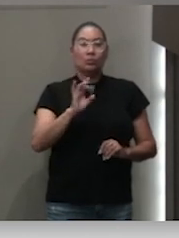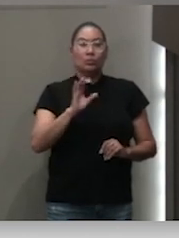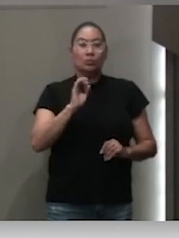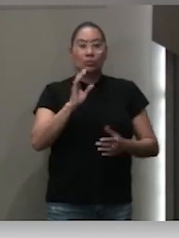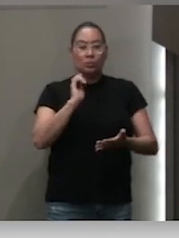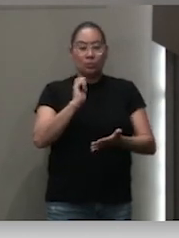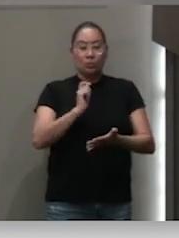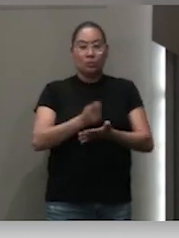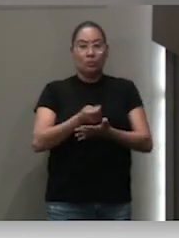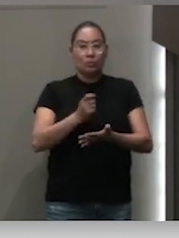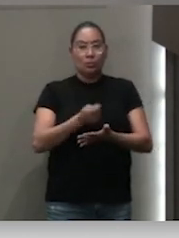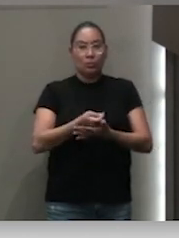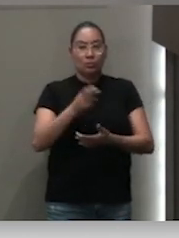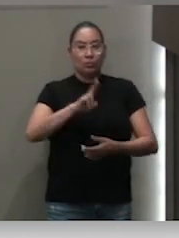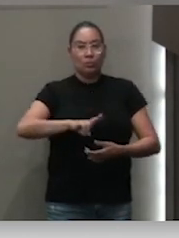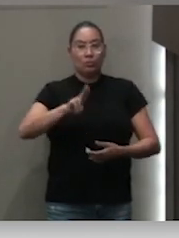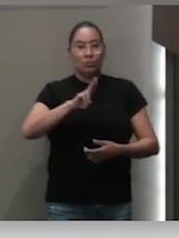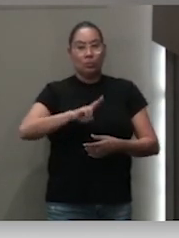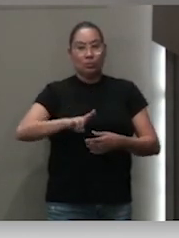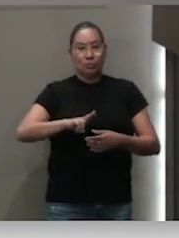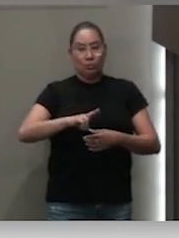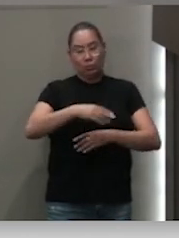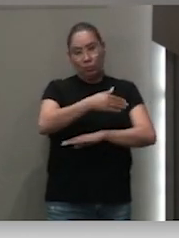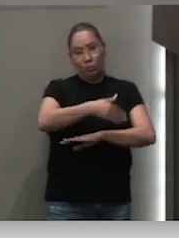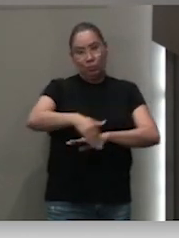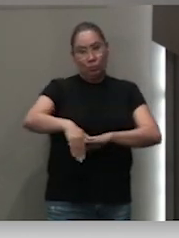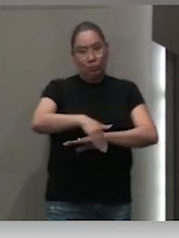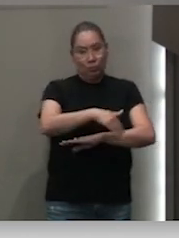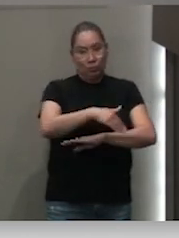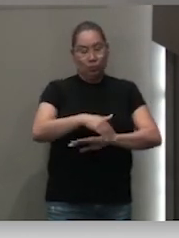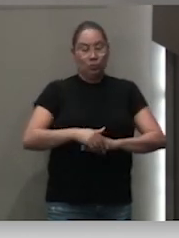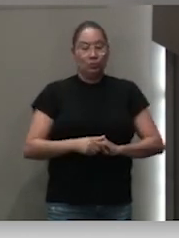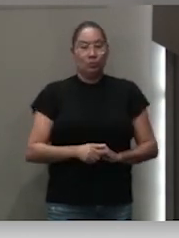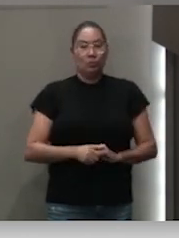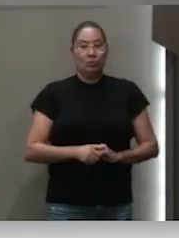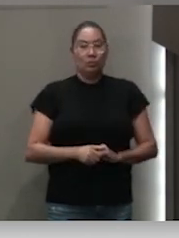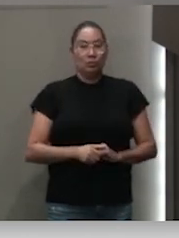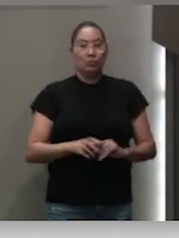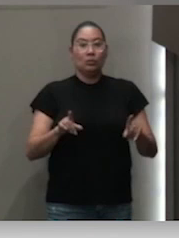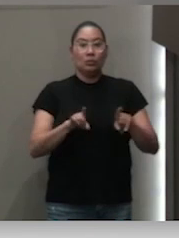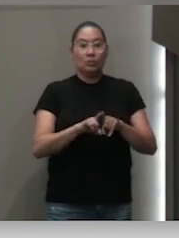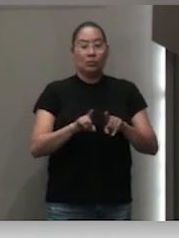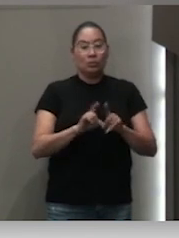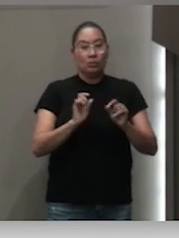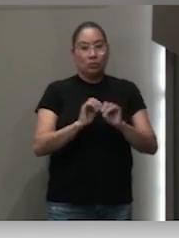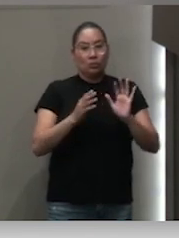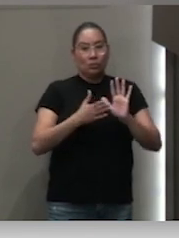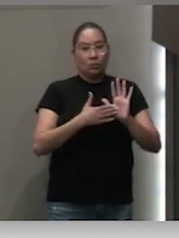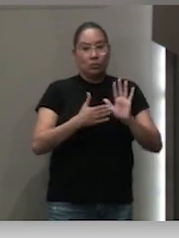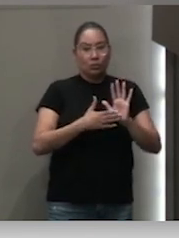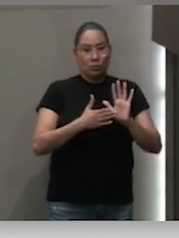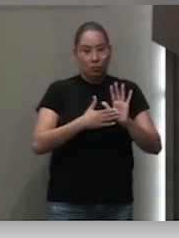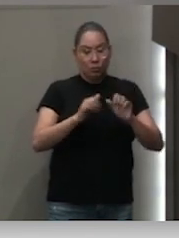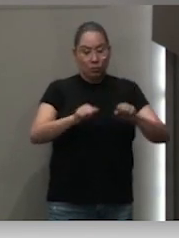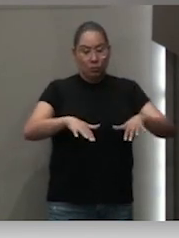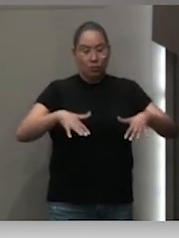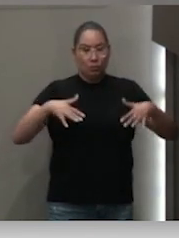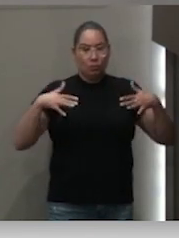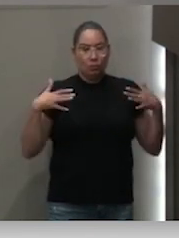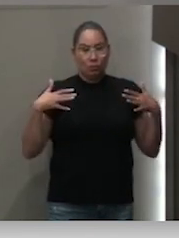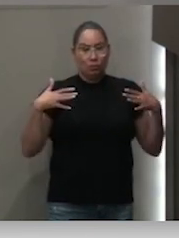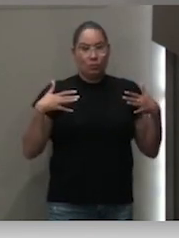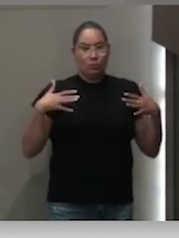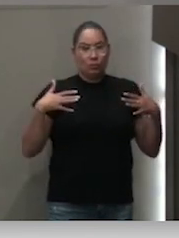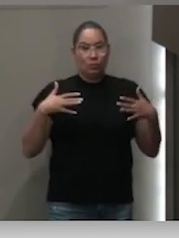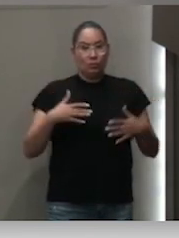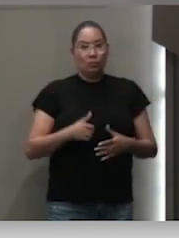paga pelo que se usa da estrada também propusemos Reiter agora numa audiência pública promovida